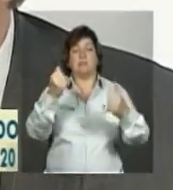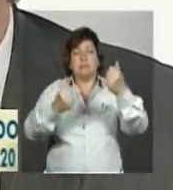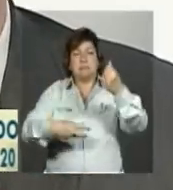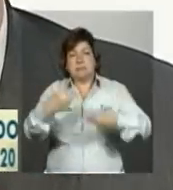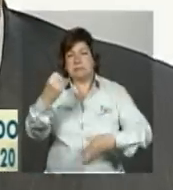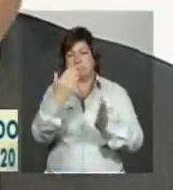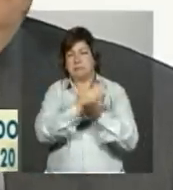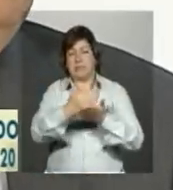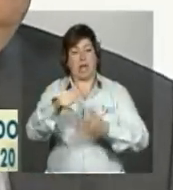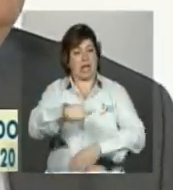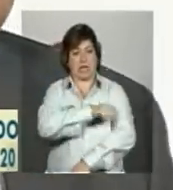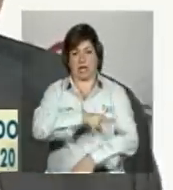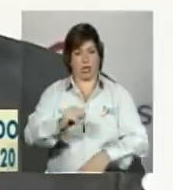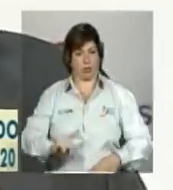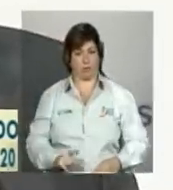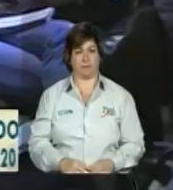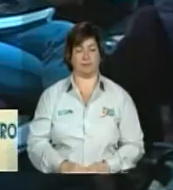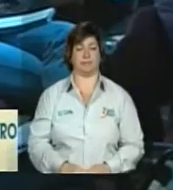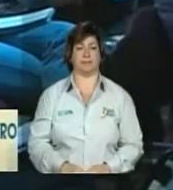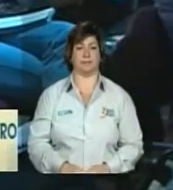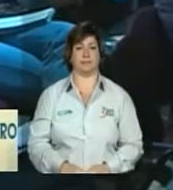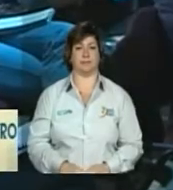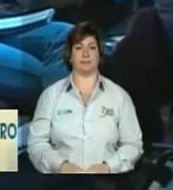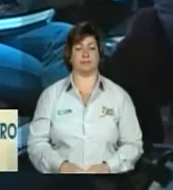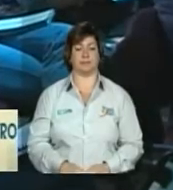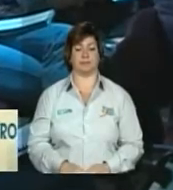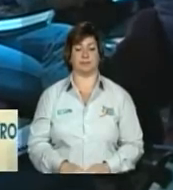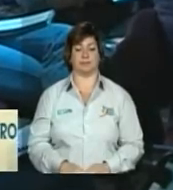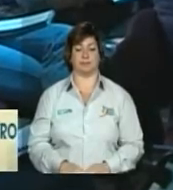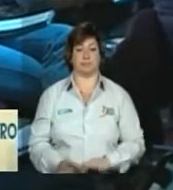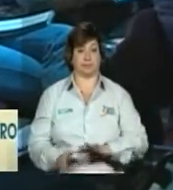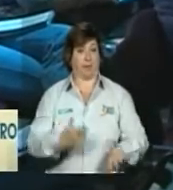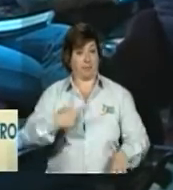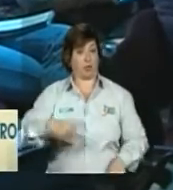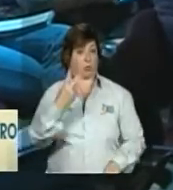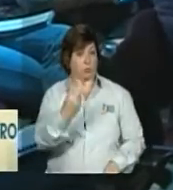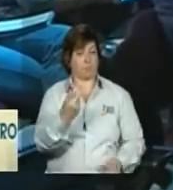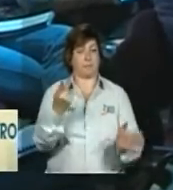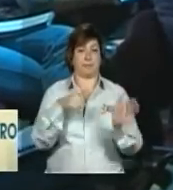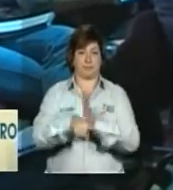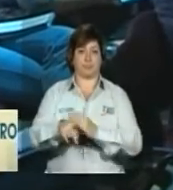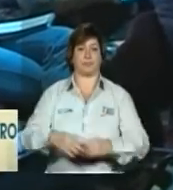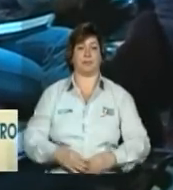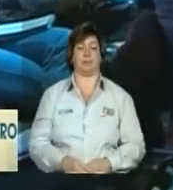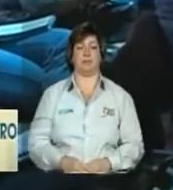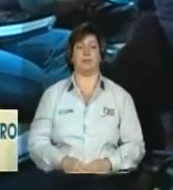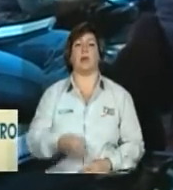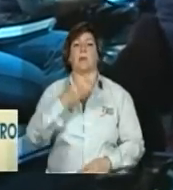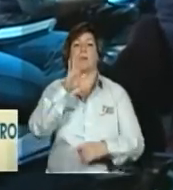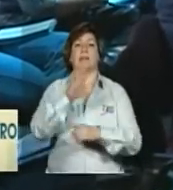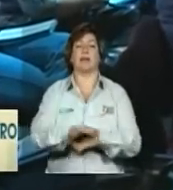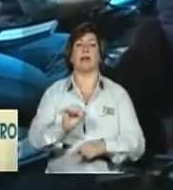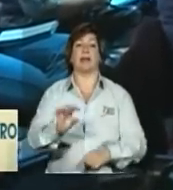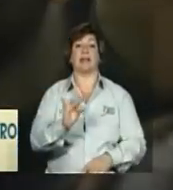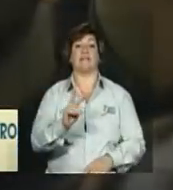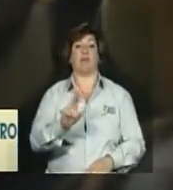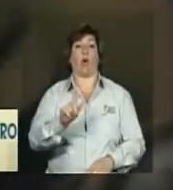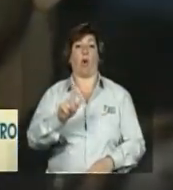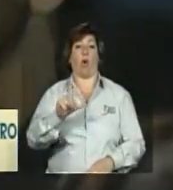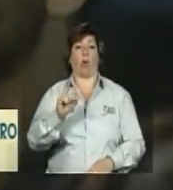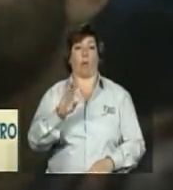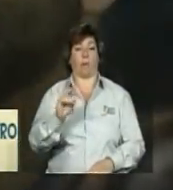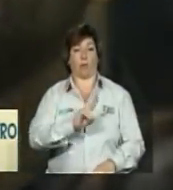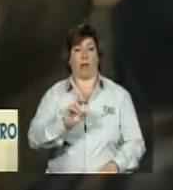detalhamento no Rio. Vamos aceitar mais duas perguntas. Boa tarde. André Shapiro, da TV Globo. Boa